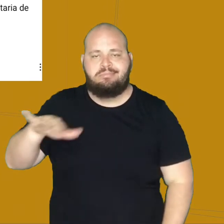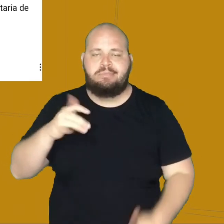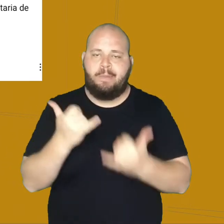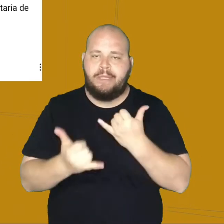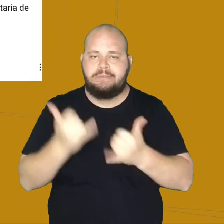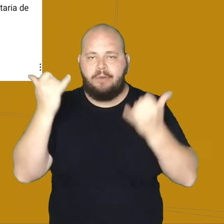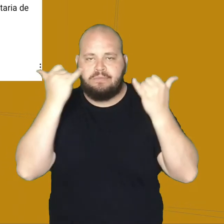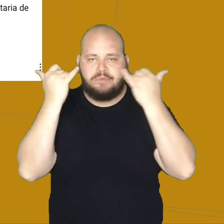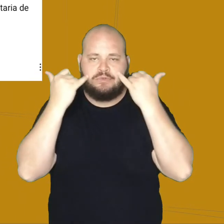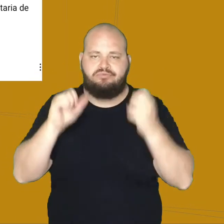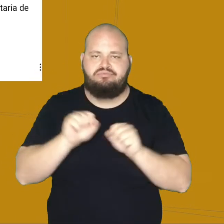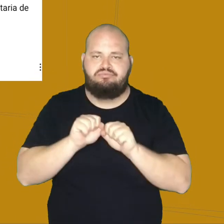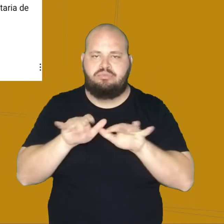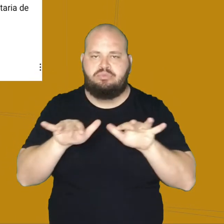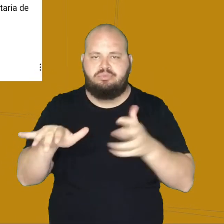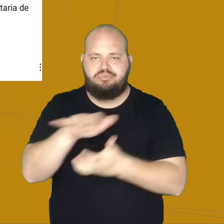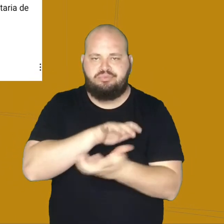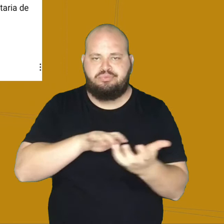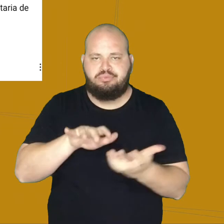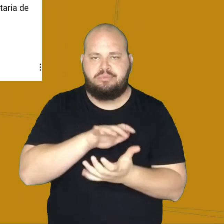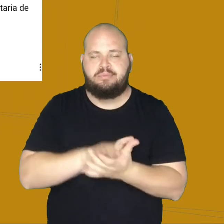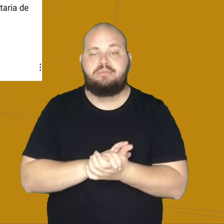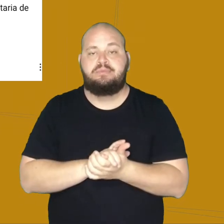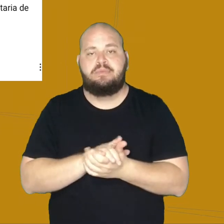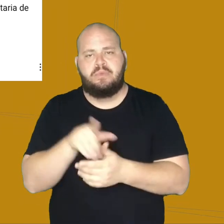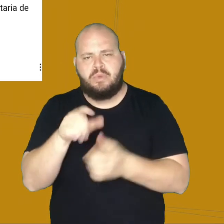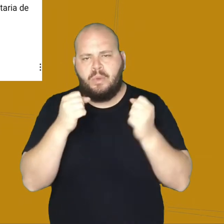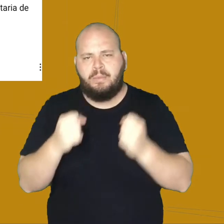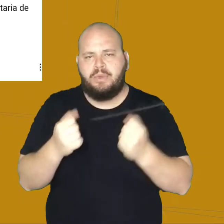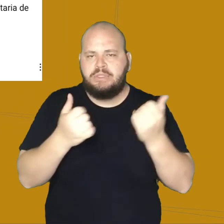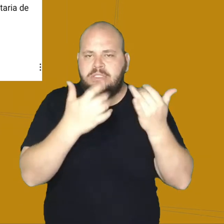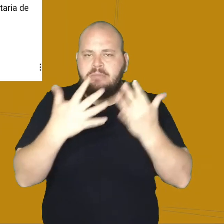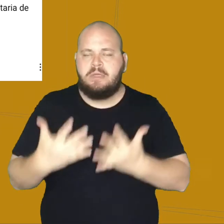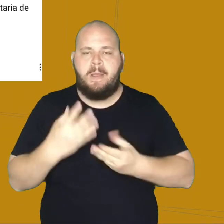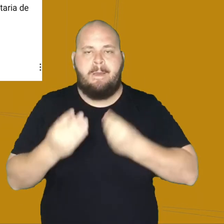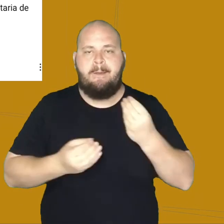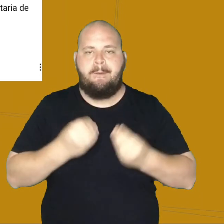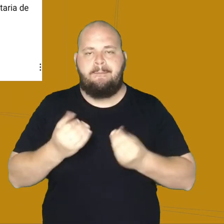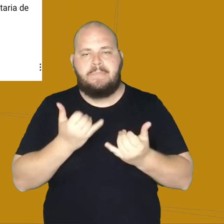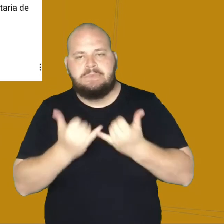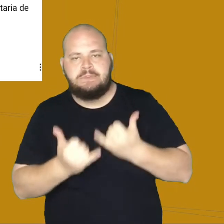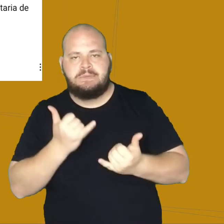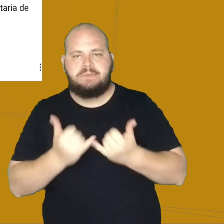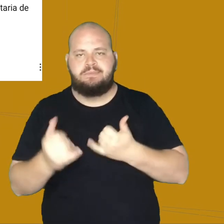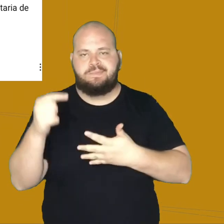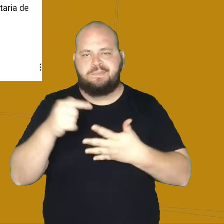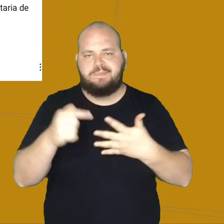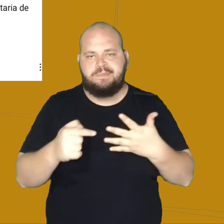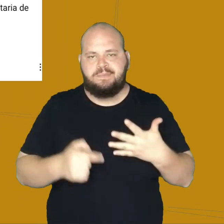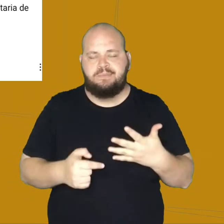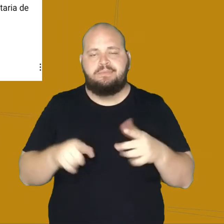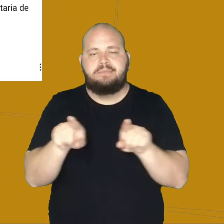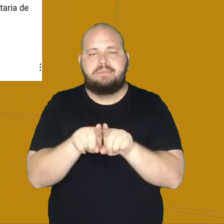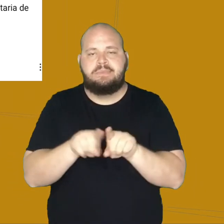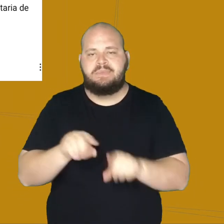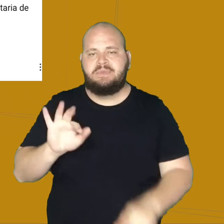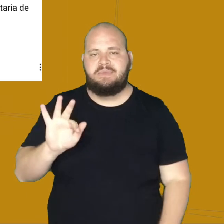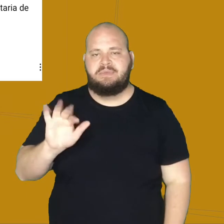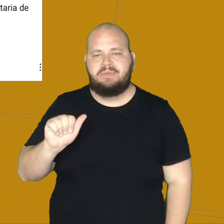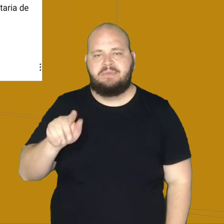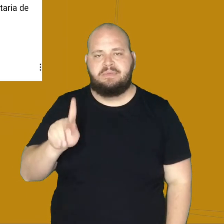Dona Benedita, O Segredo do Bonzo, O Anel de Polícrates. A Fernanda Correia quer saber o